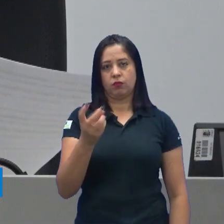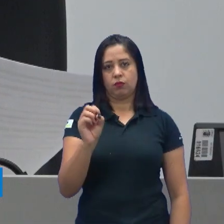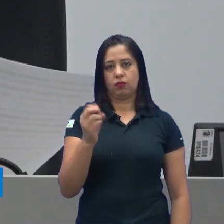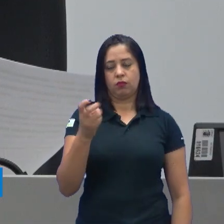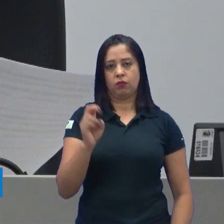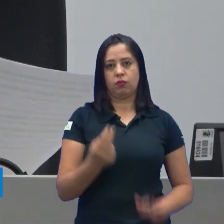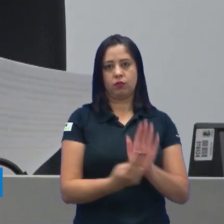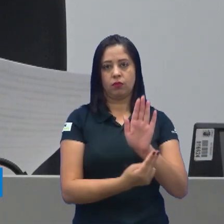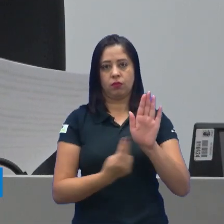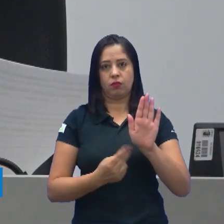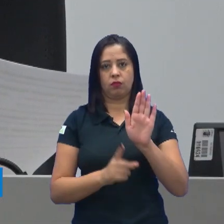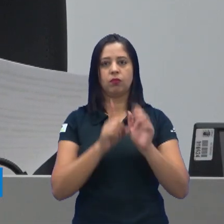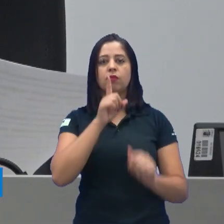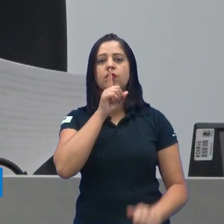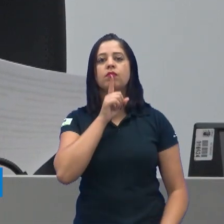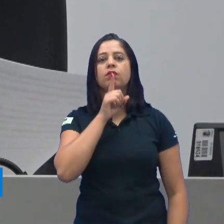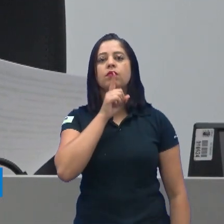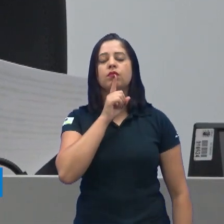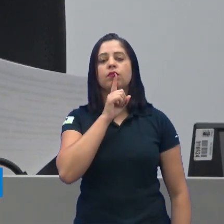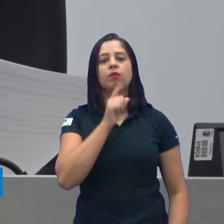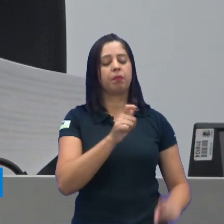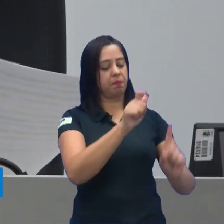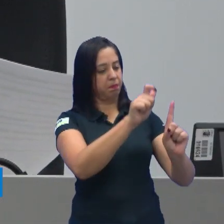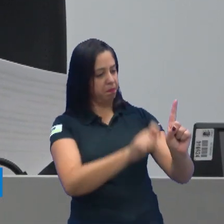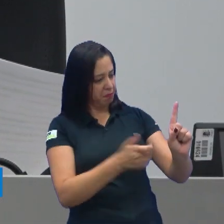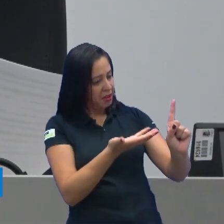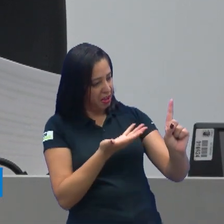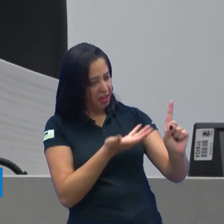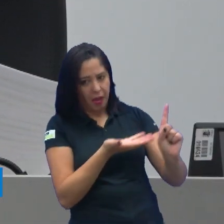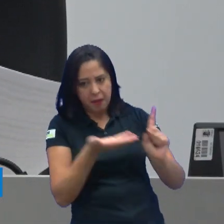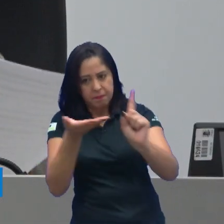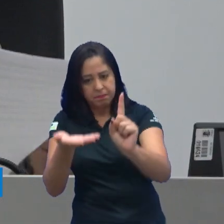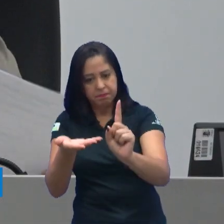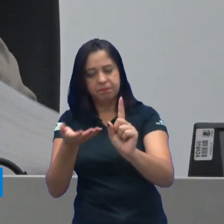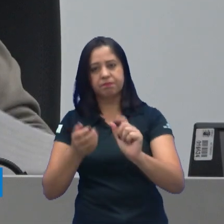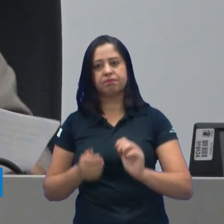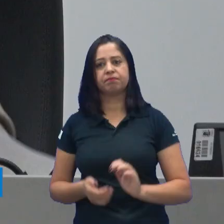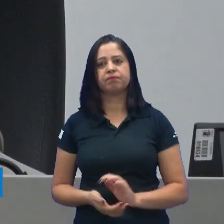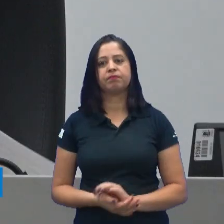vereador Sérgio Camargo. Consulta a liderança e desejo de caminhar ao voto.